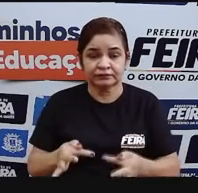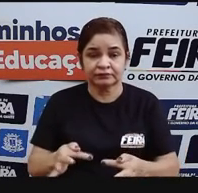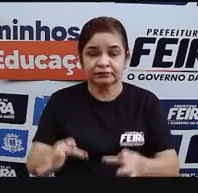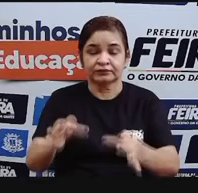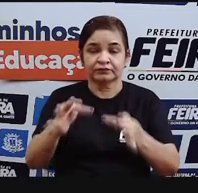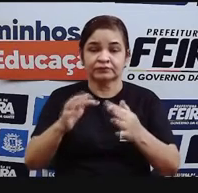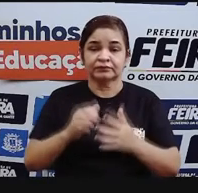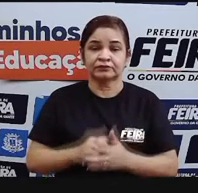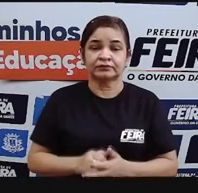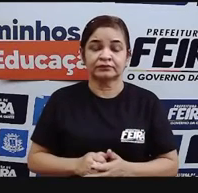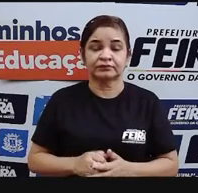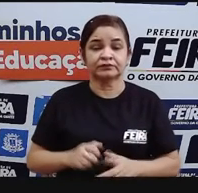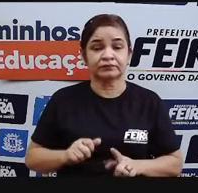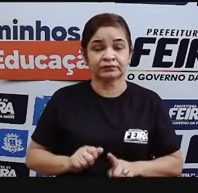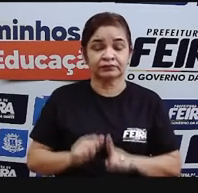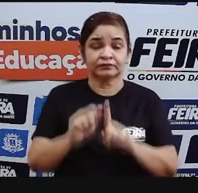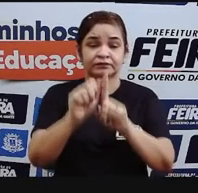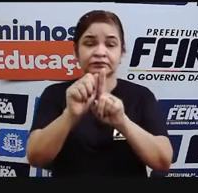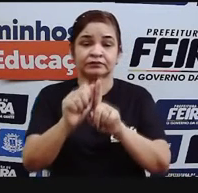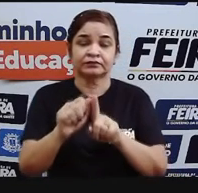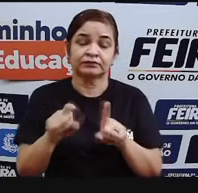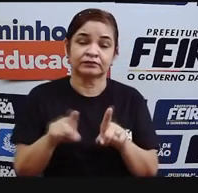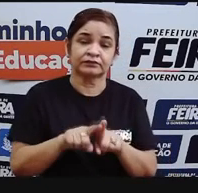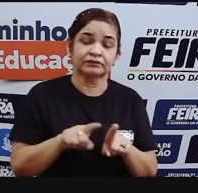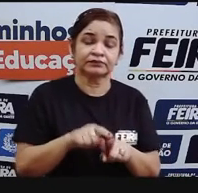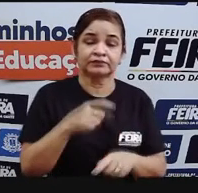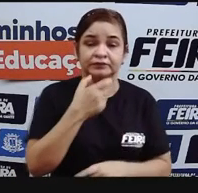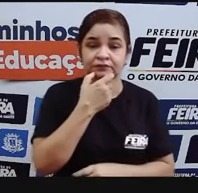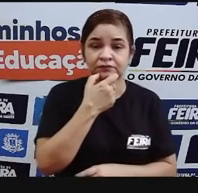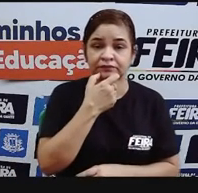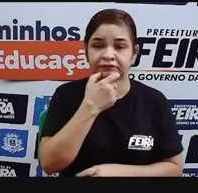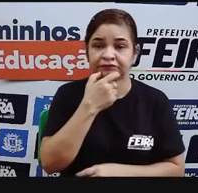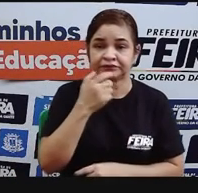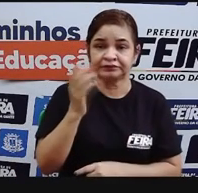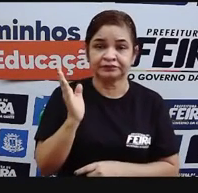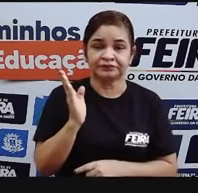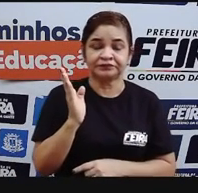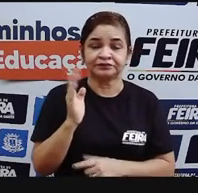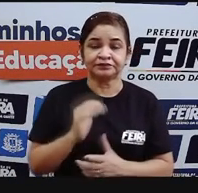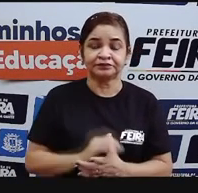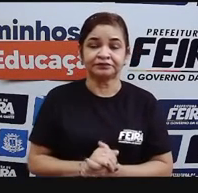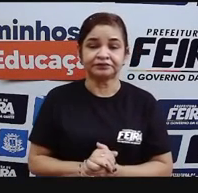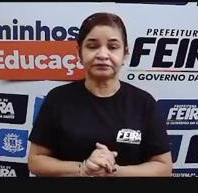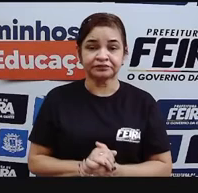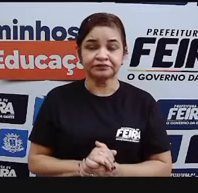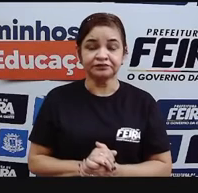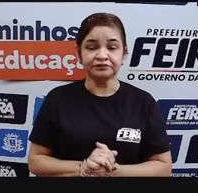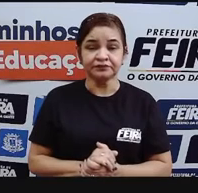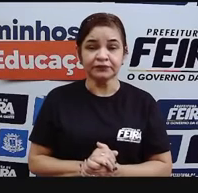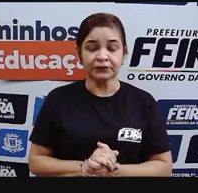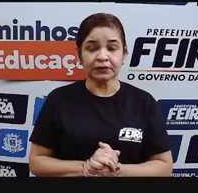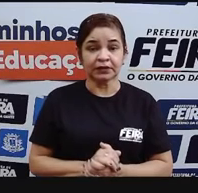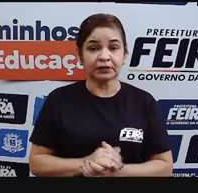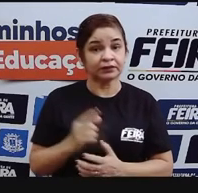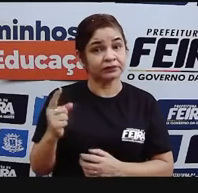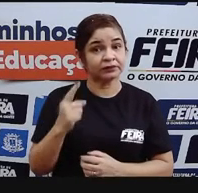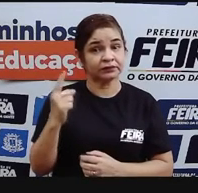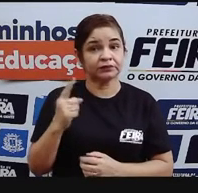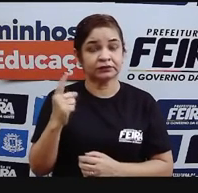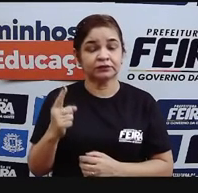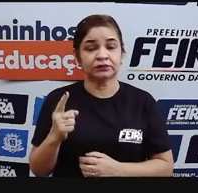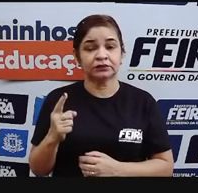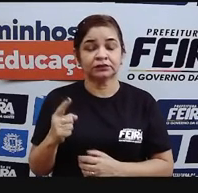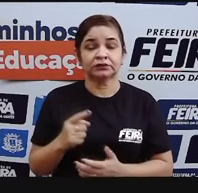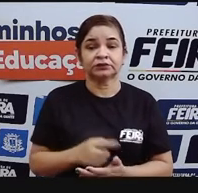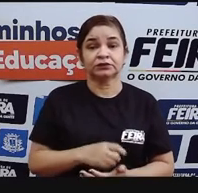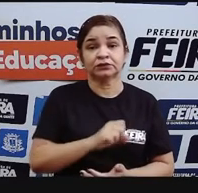da Agência Espacial dos Estados Unidos, essa senhora aqui. Uma das únicas